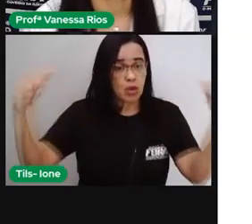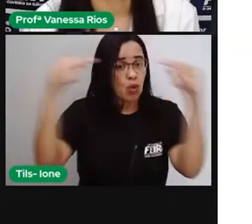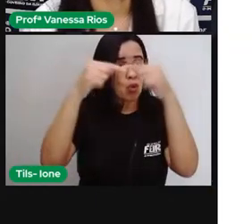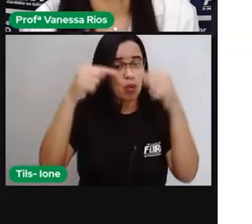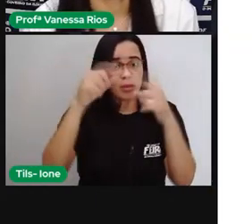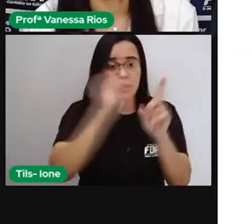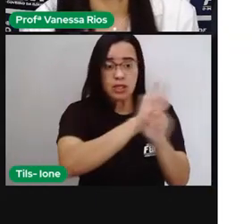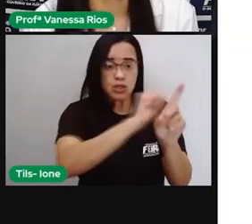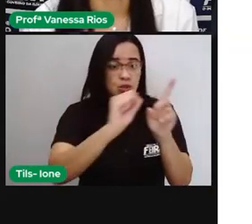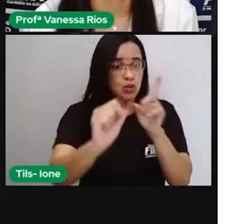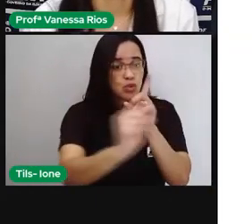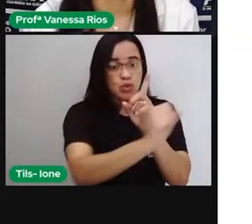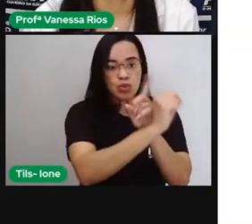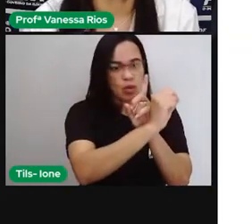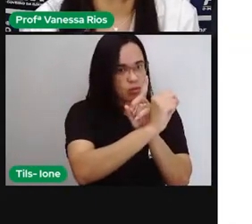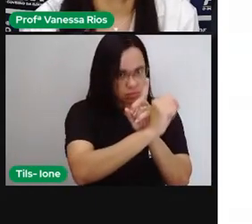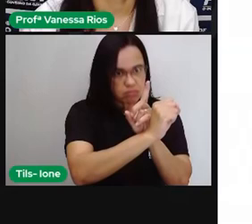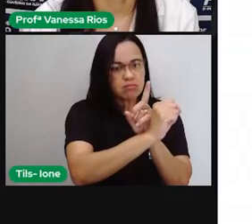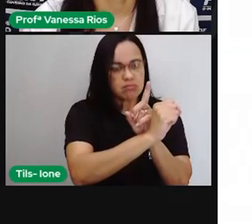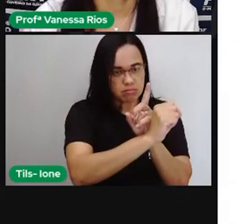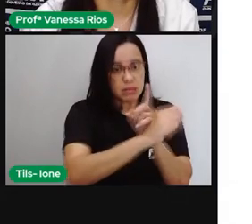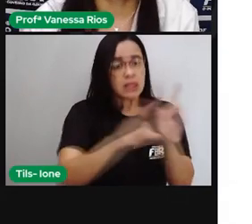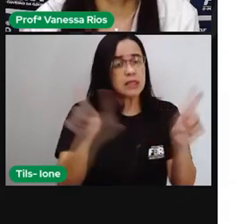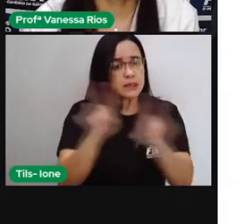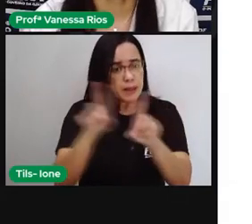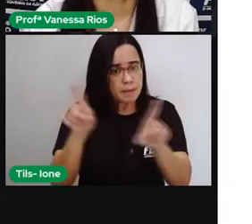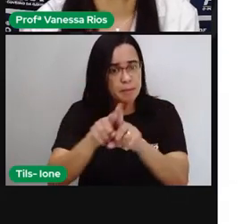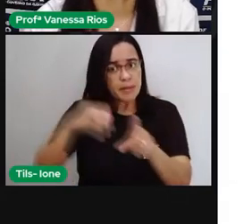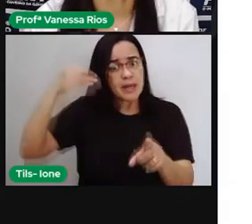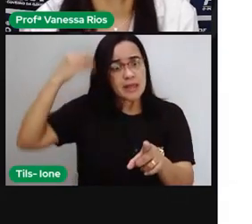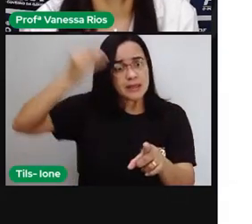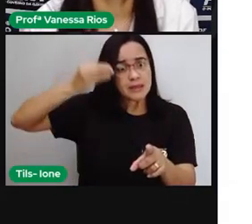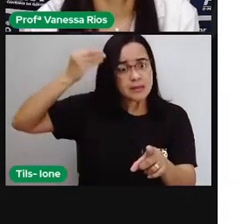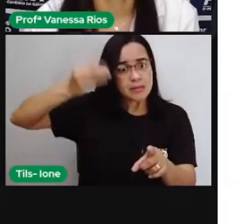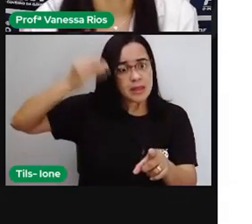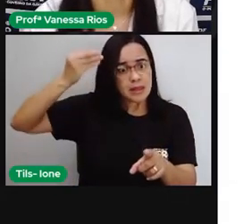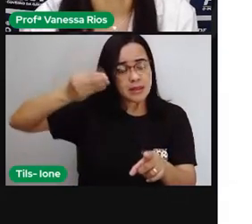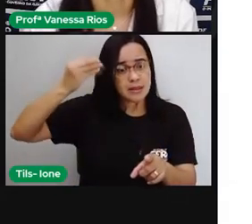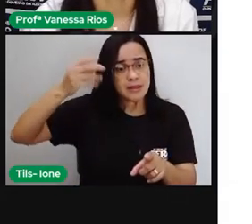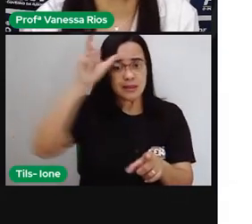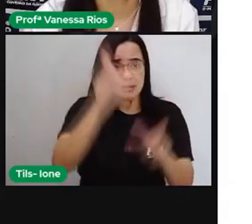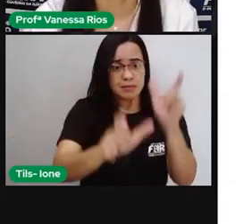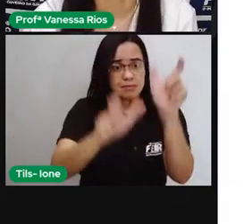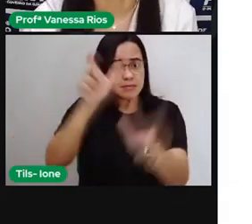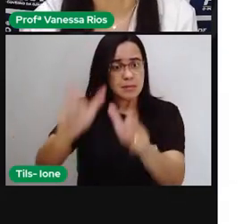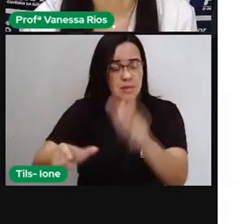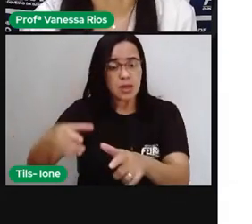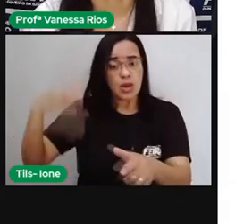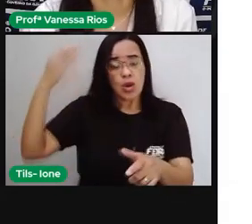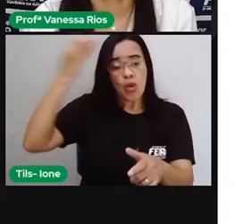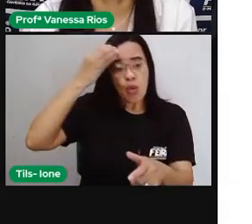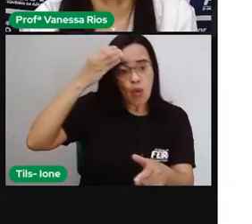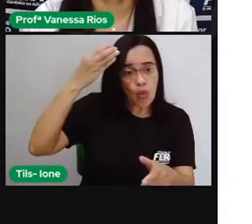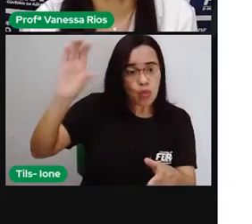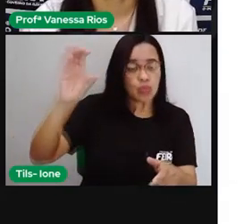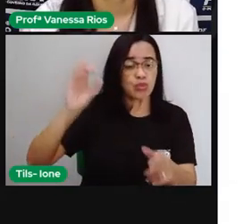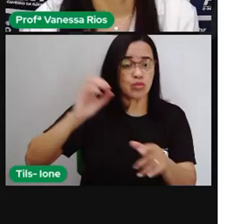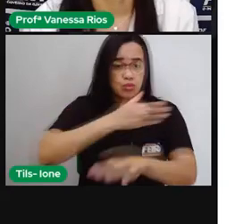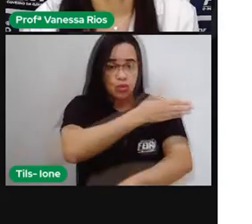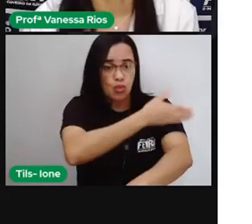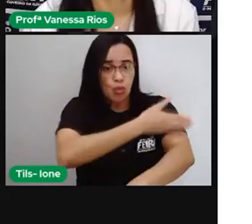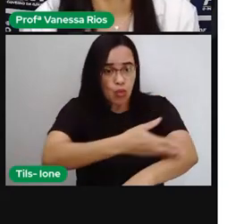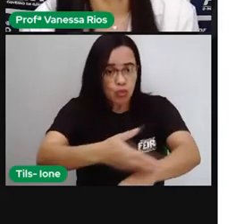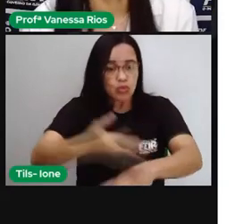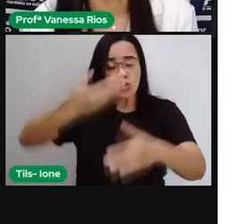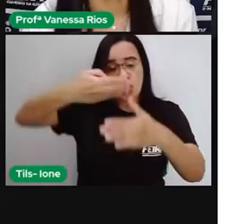está baseada aí nas experiências vividas, né? Nos costumes, nos hábitos, nas tradições